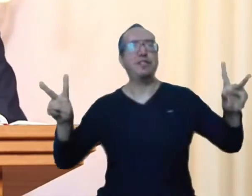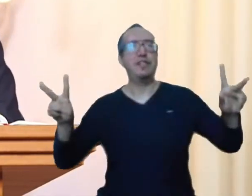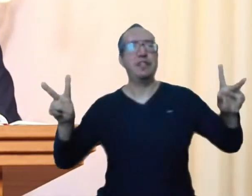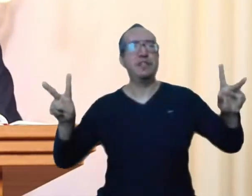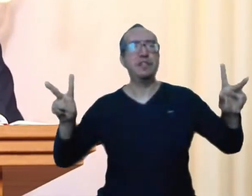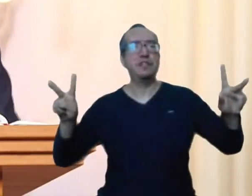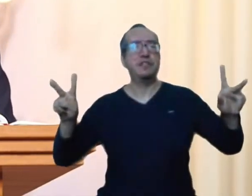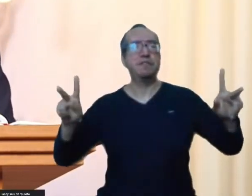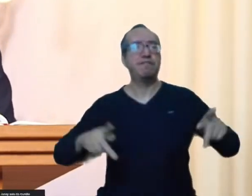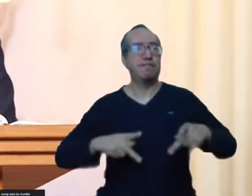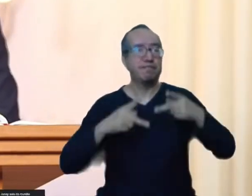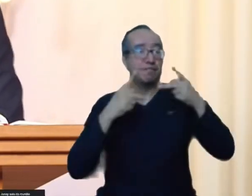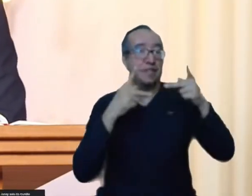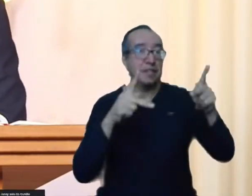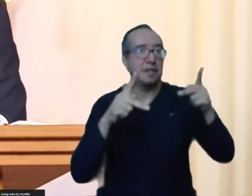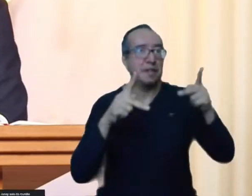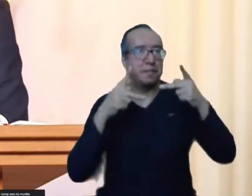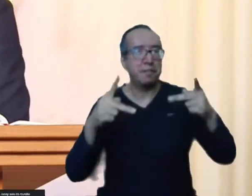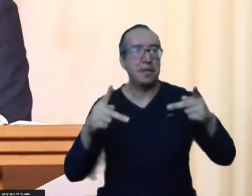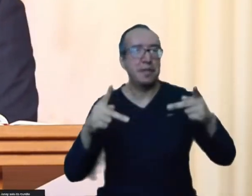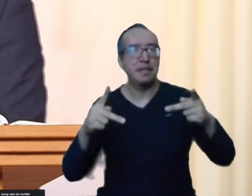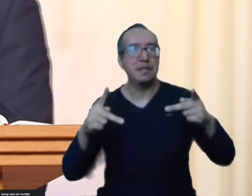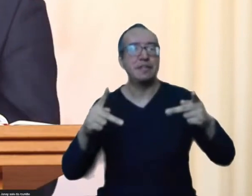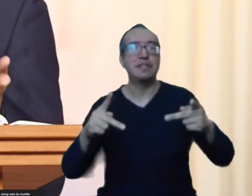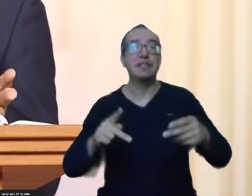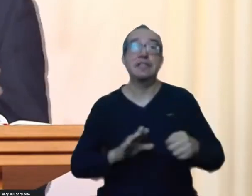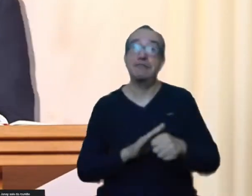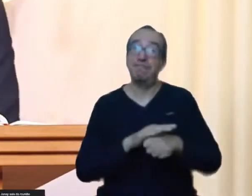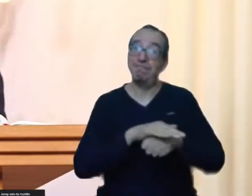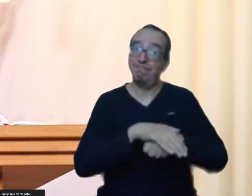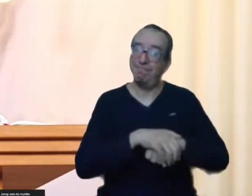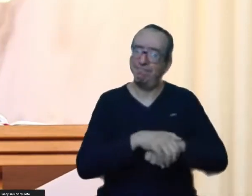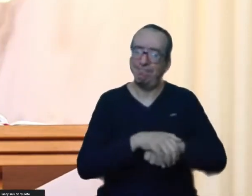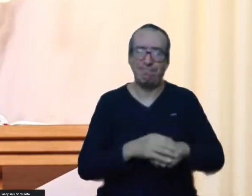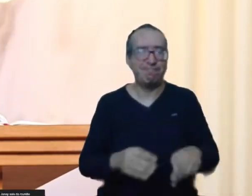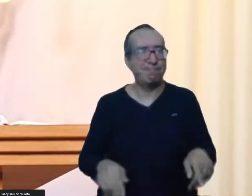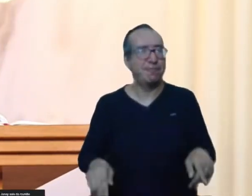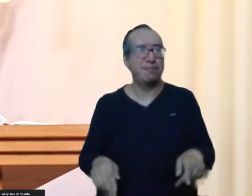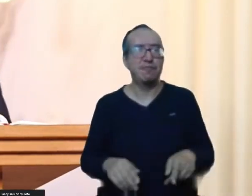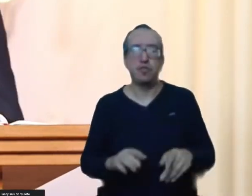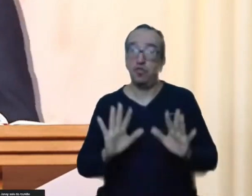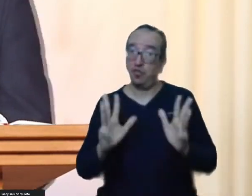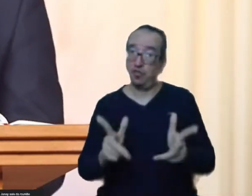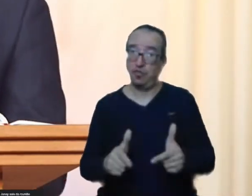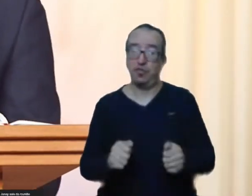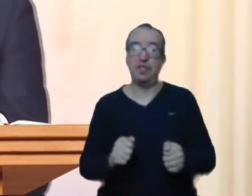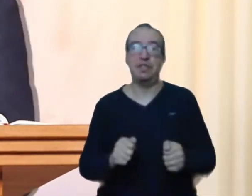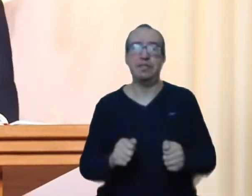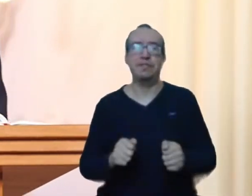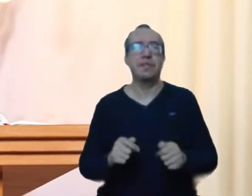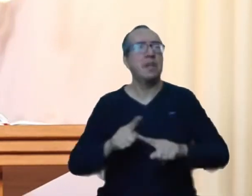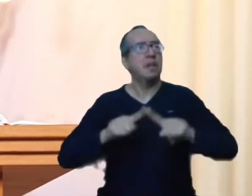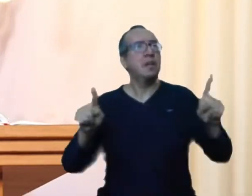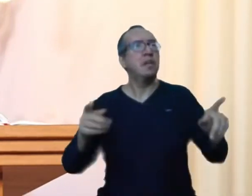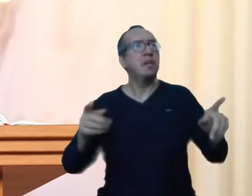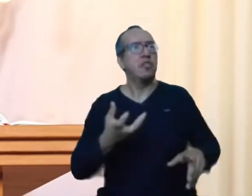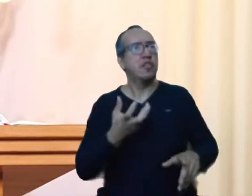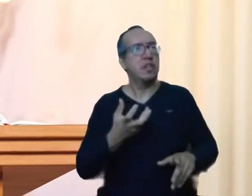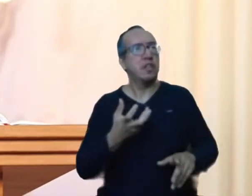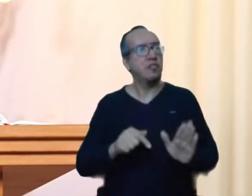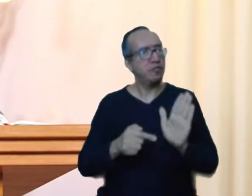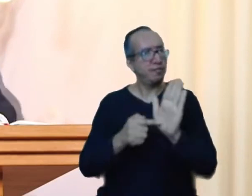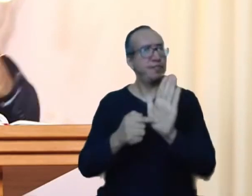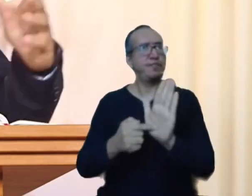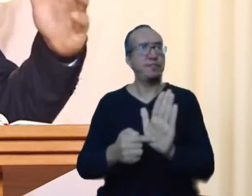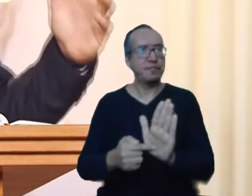prega a noite inteira. Mas o que eu quero chamar a atenção de você nessa noite